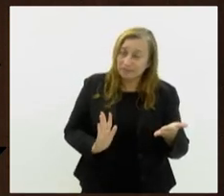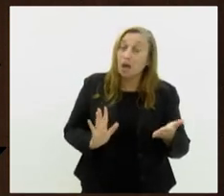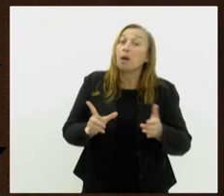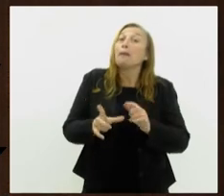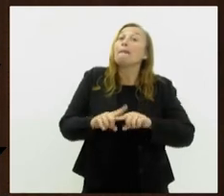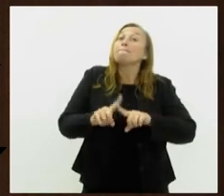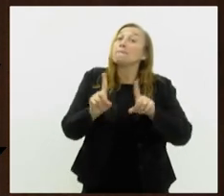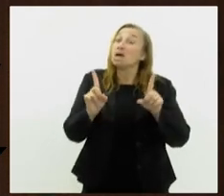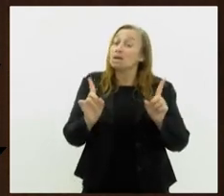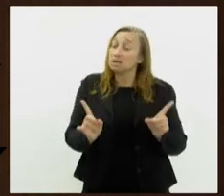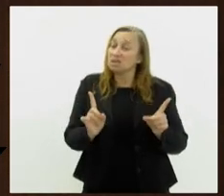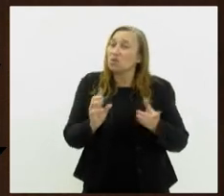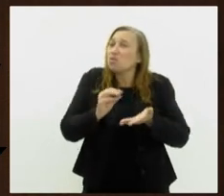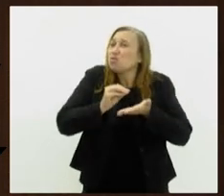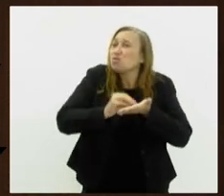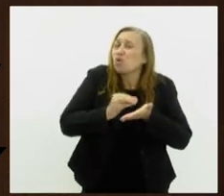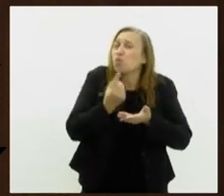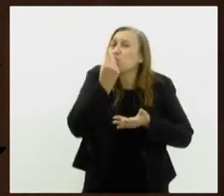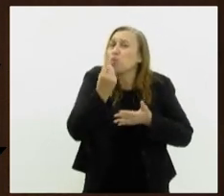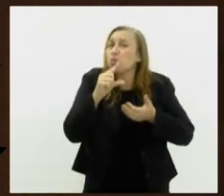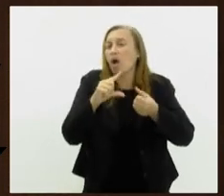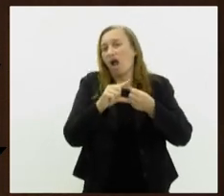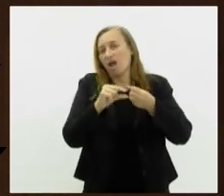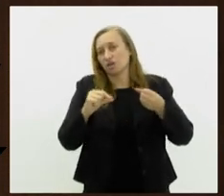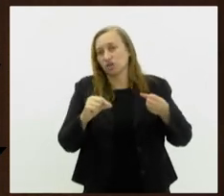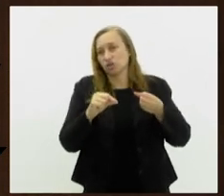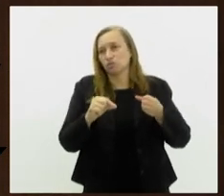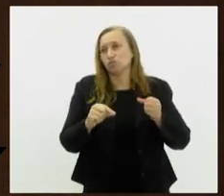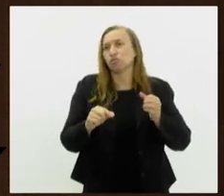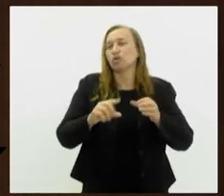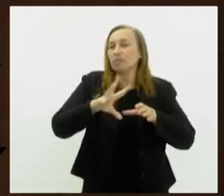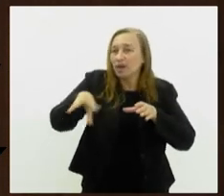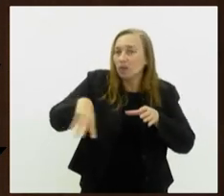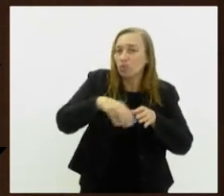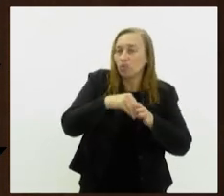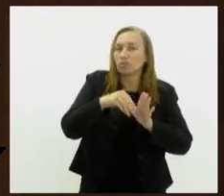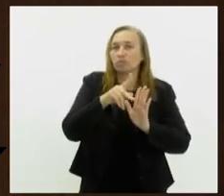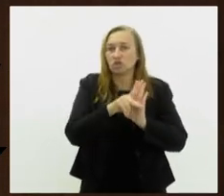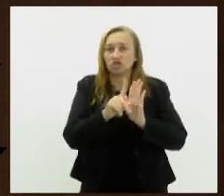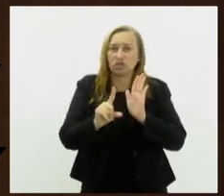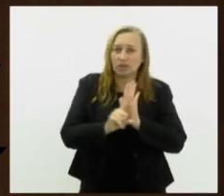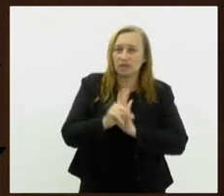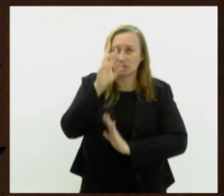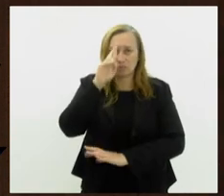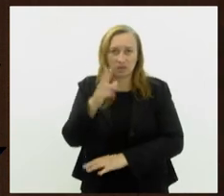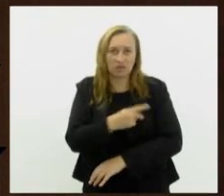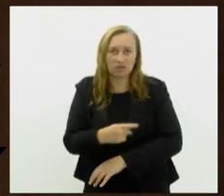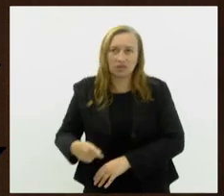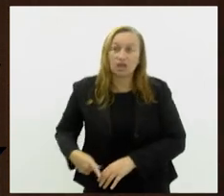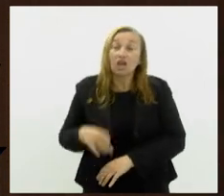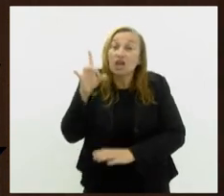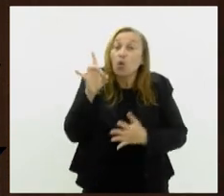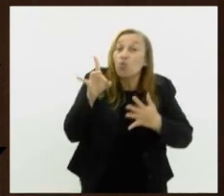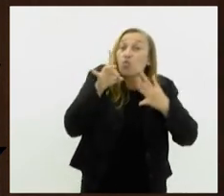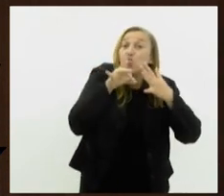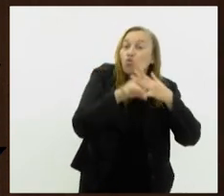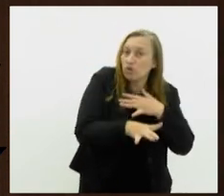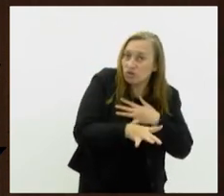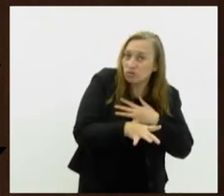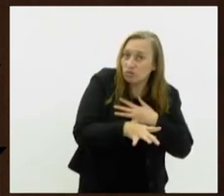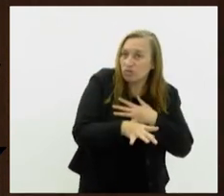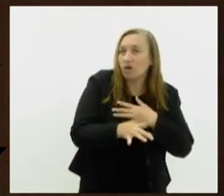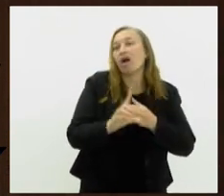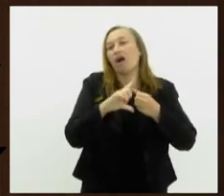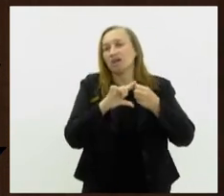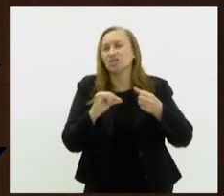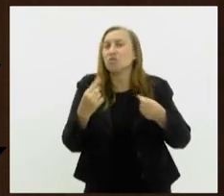mas falta um artigo nesse projeto de lei, senhor presidente, que é o último artigo,